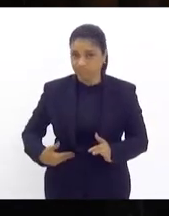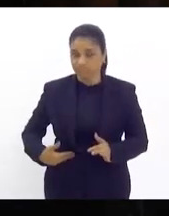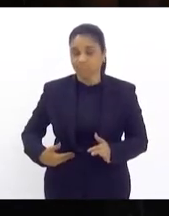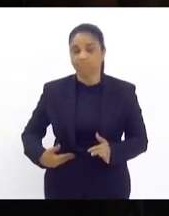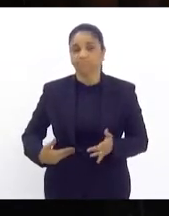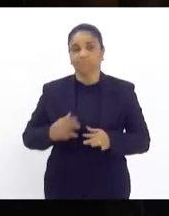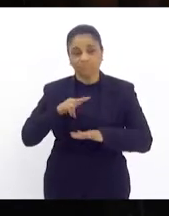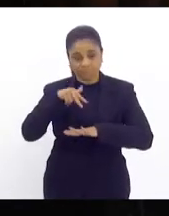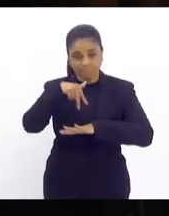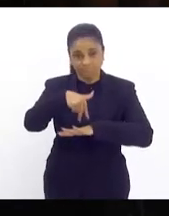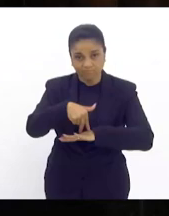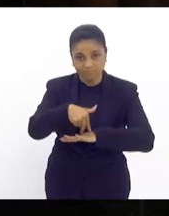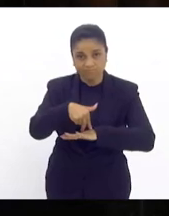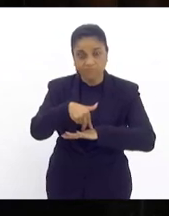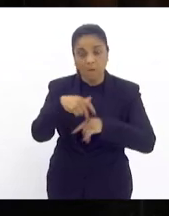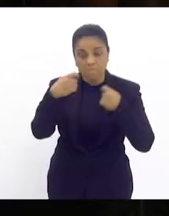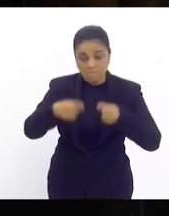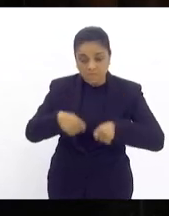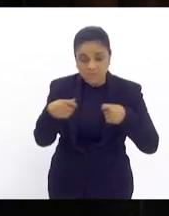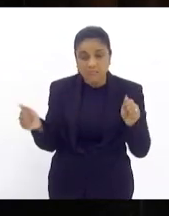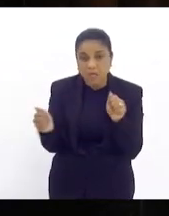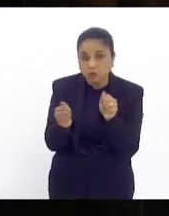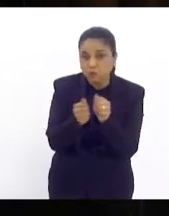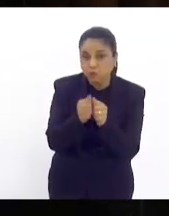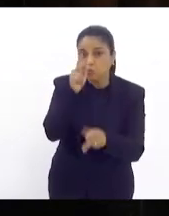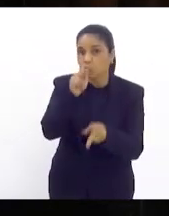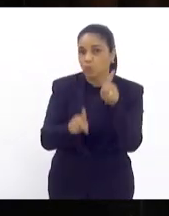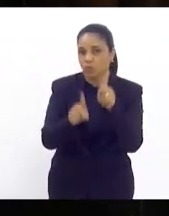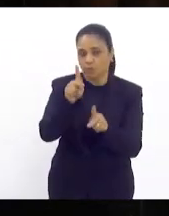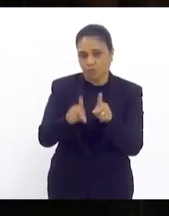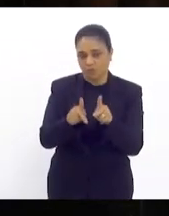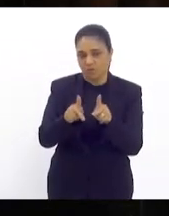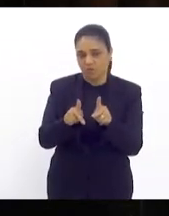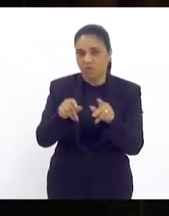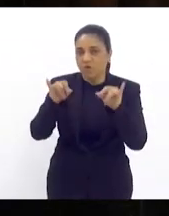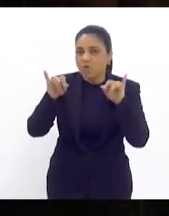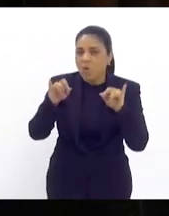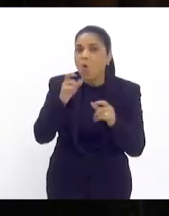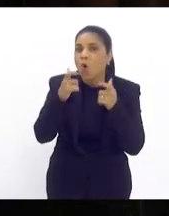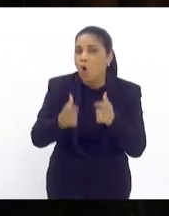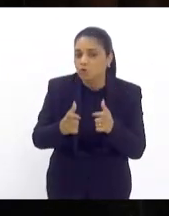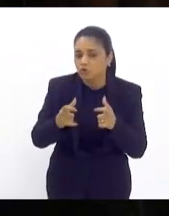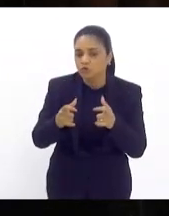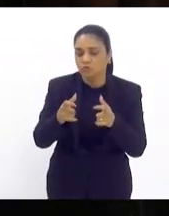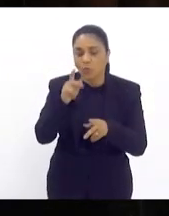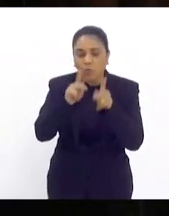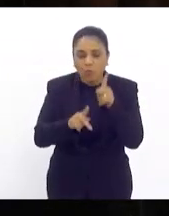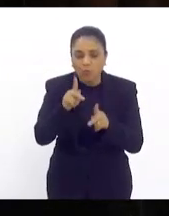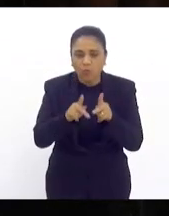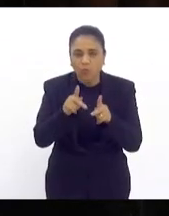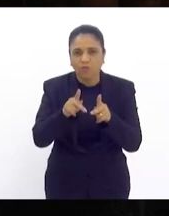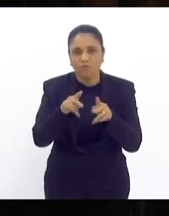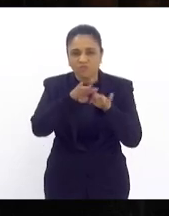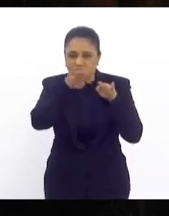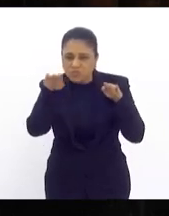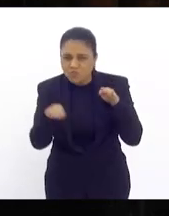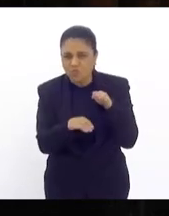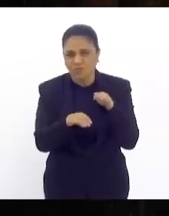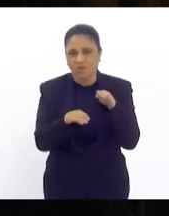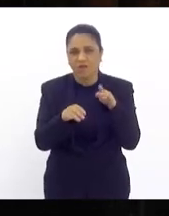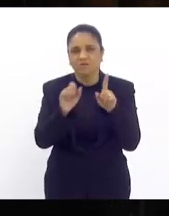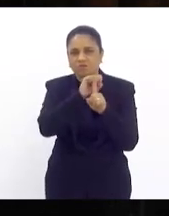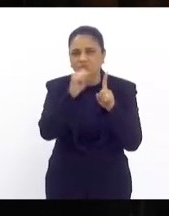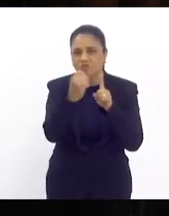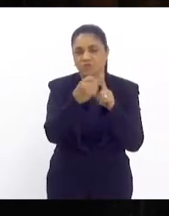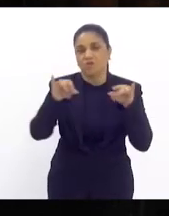aonde o povo está aonde o povo sofre as dores das desigualdades sociais está